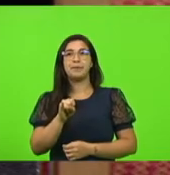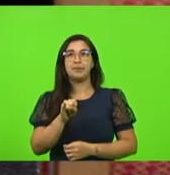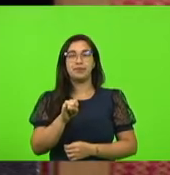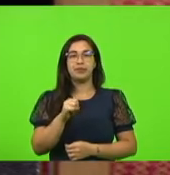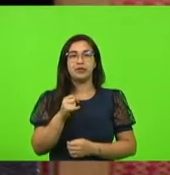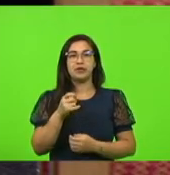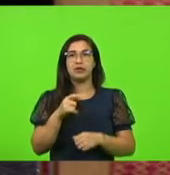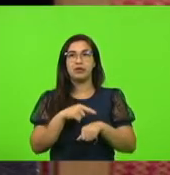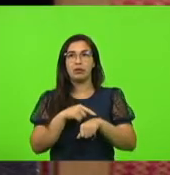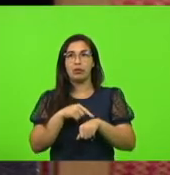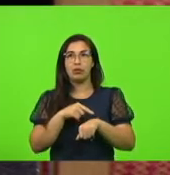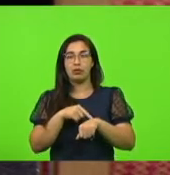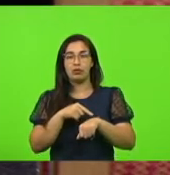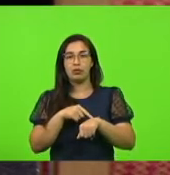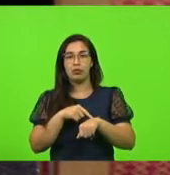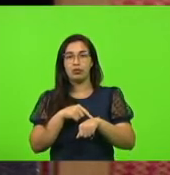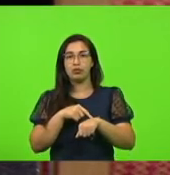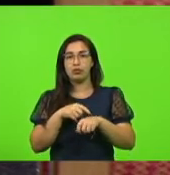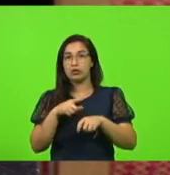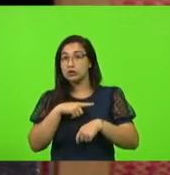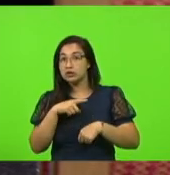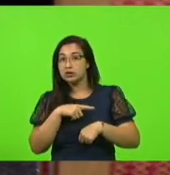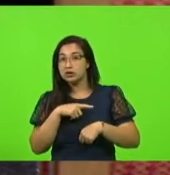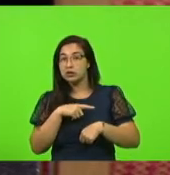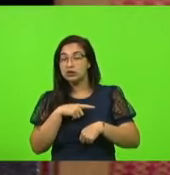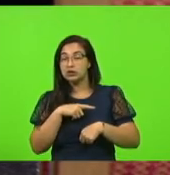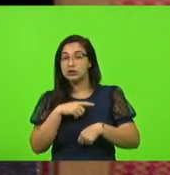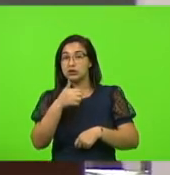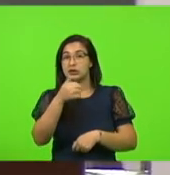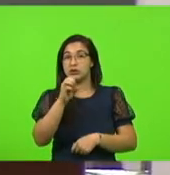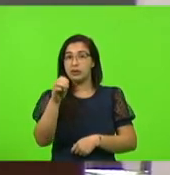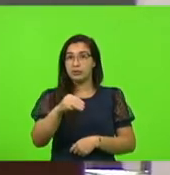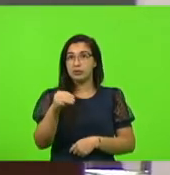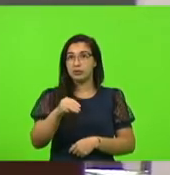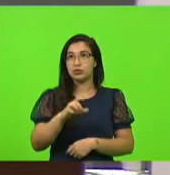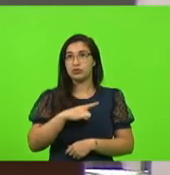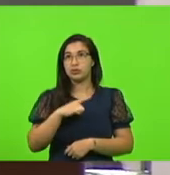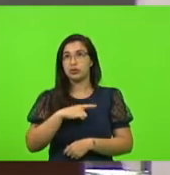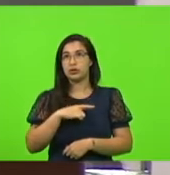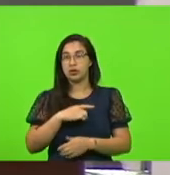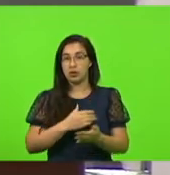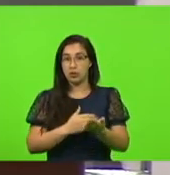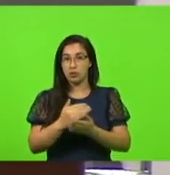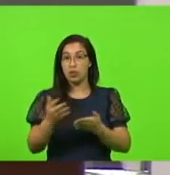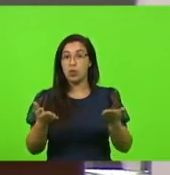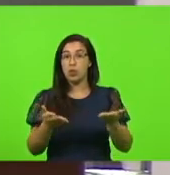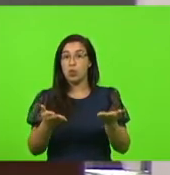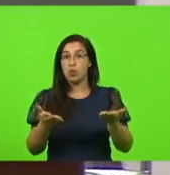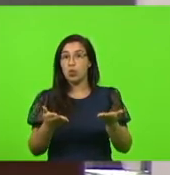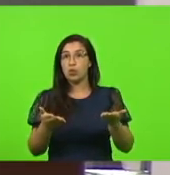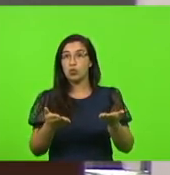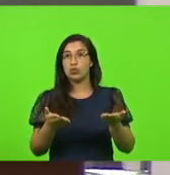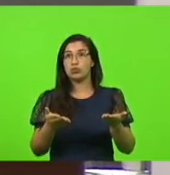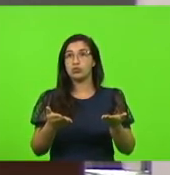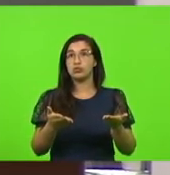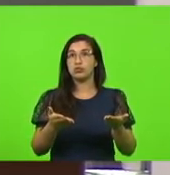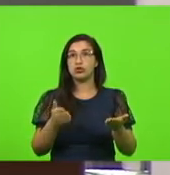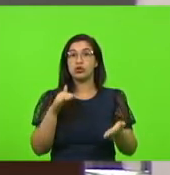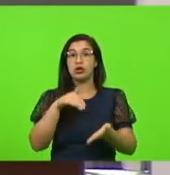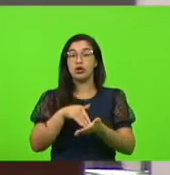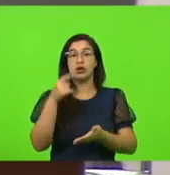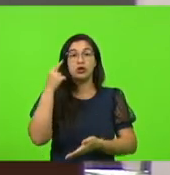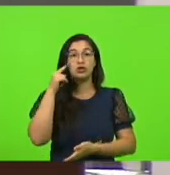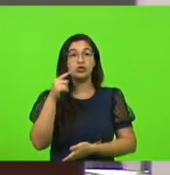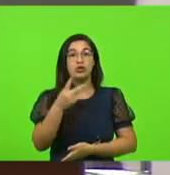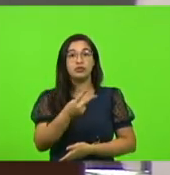me... Claro, está com a palavra por um tempo de até 10 minutos. Lembrando que, a partir de hoje, não teremos mais até o dia 23, quando será